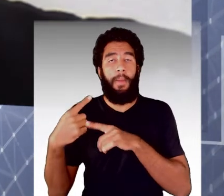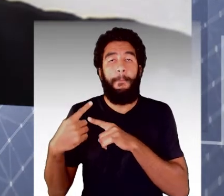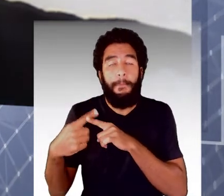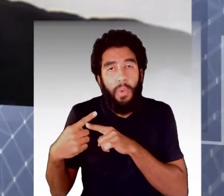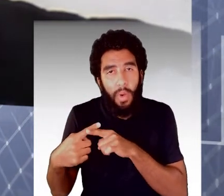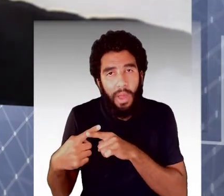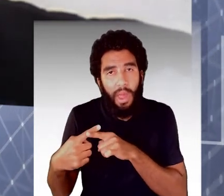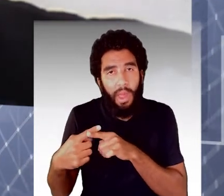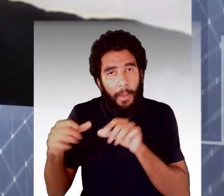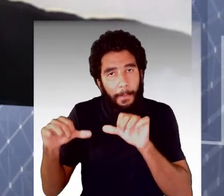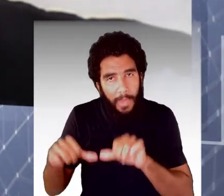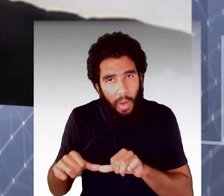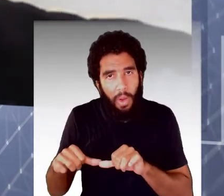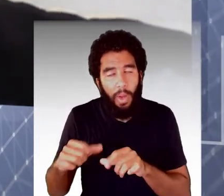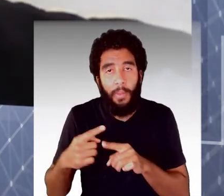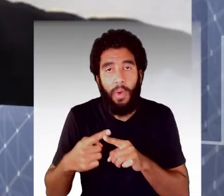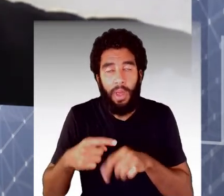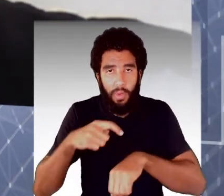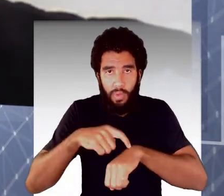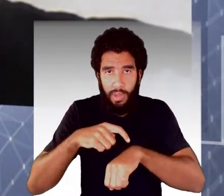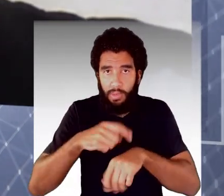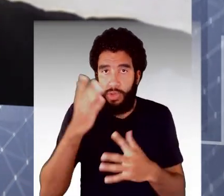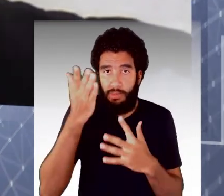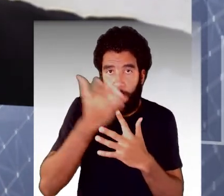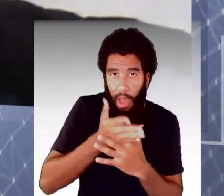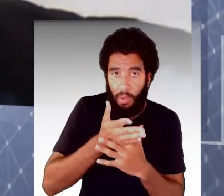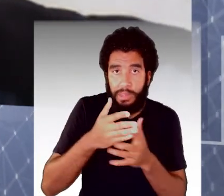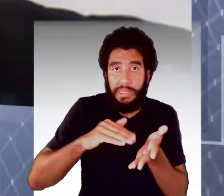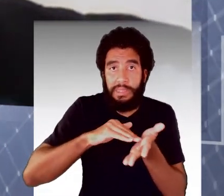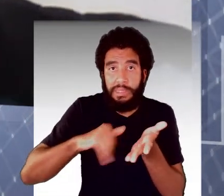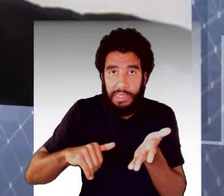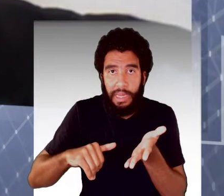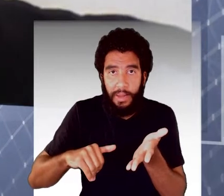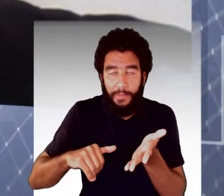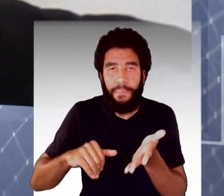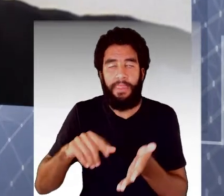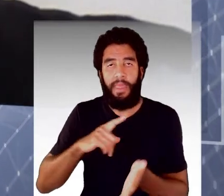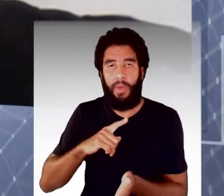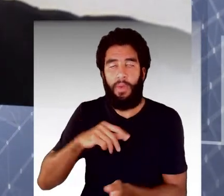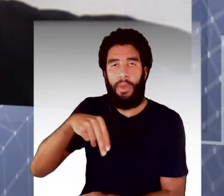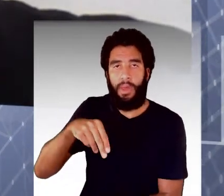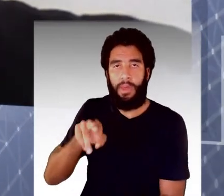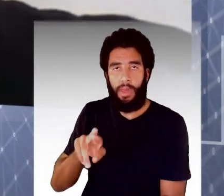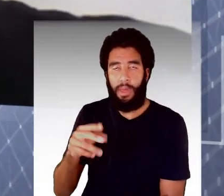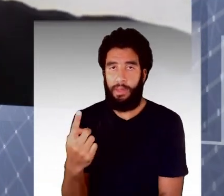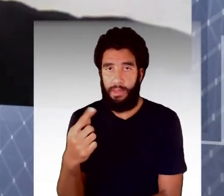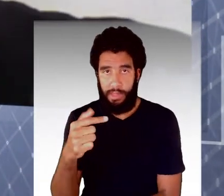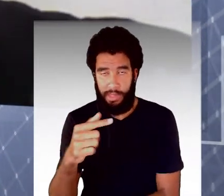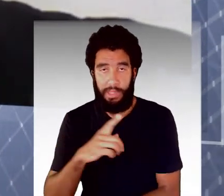NR17, que as pausas sejam reguladas a partir de um laudo ergonômico. É bom lembrar que antes da NR36 já era